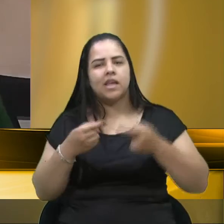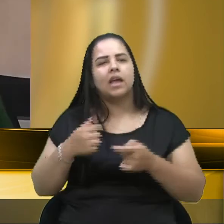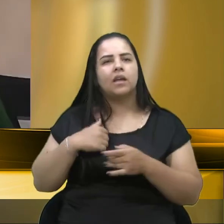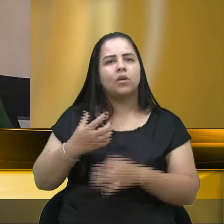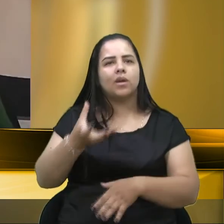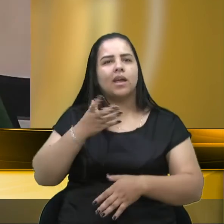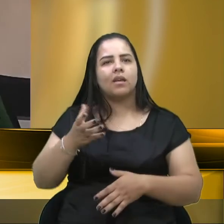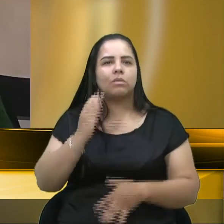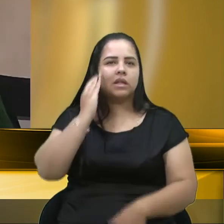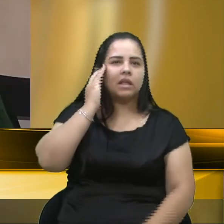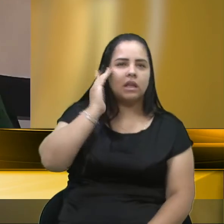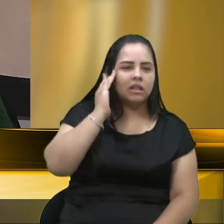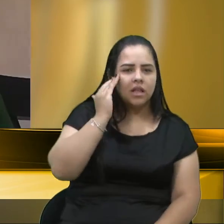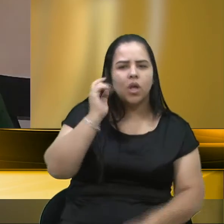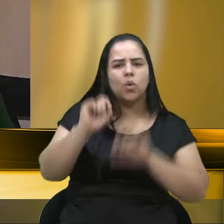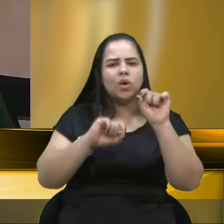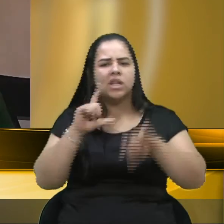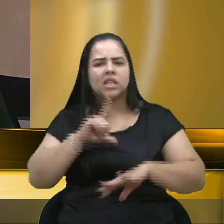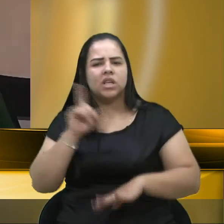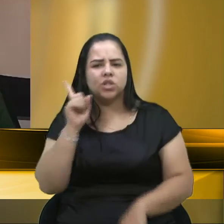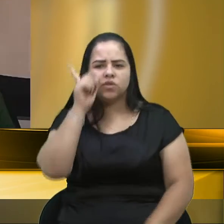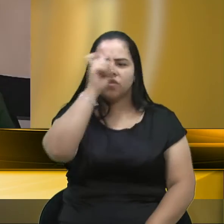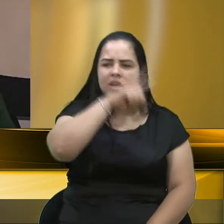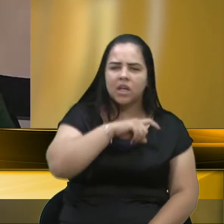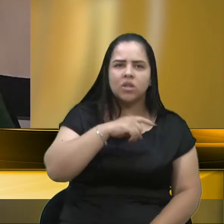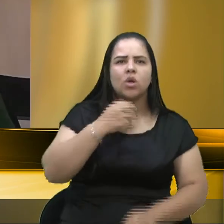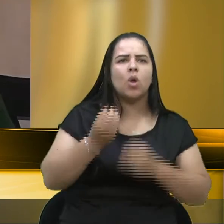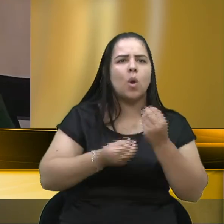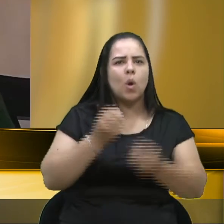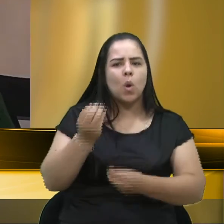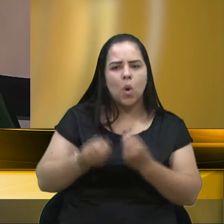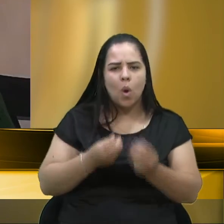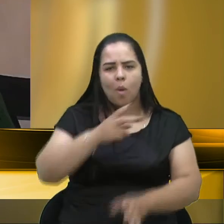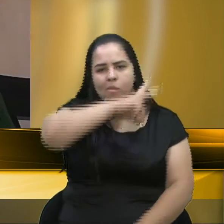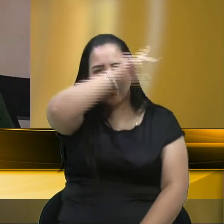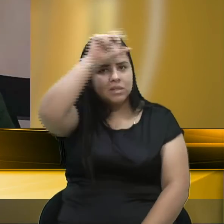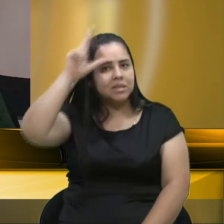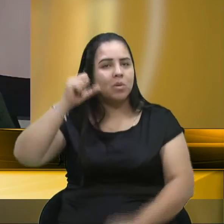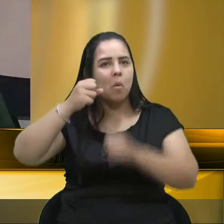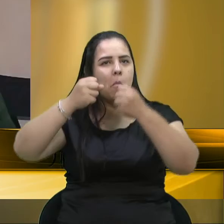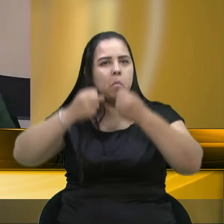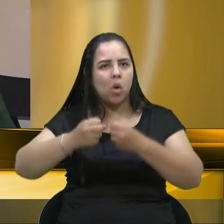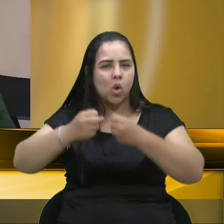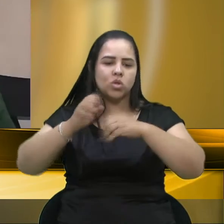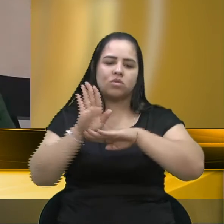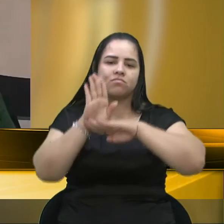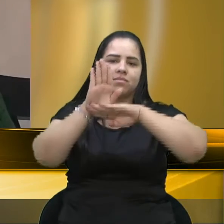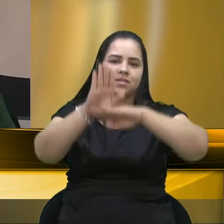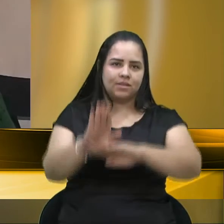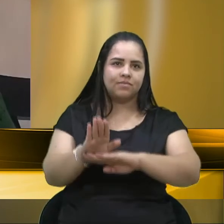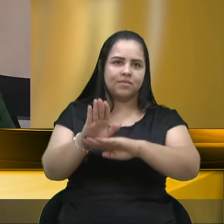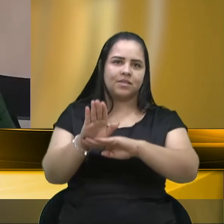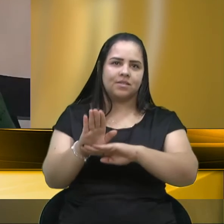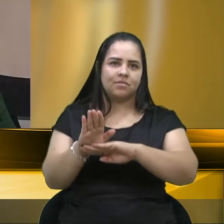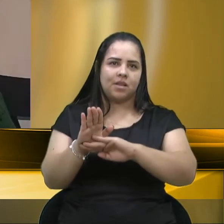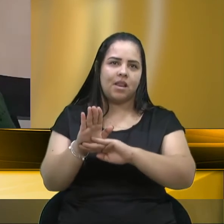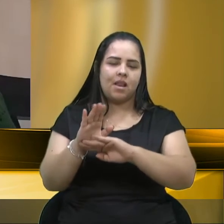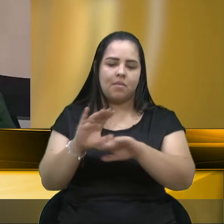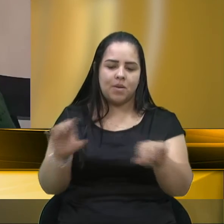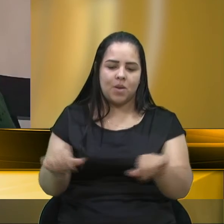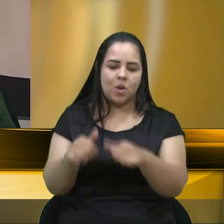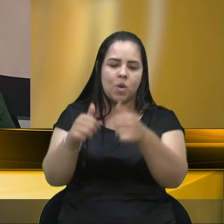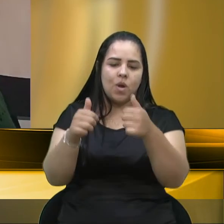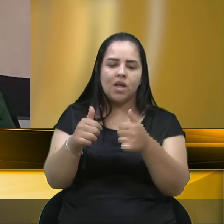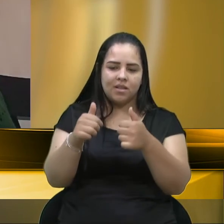quais são as dificuldades e de que forma, né, o poder público pode estar auxiliando na resolução